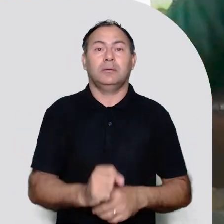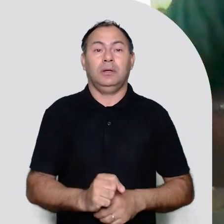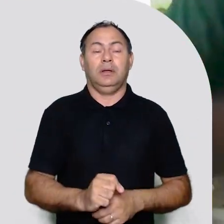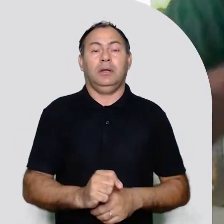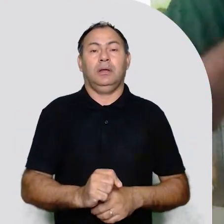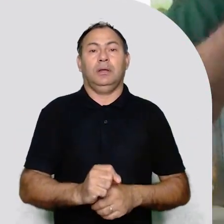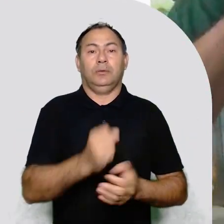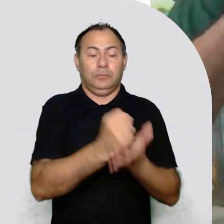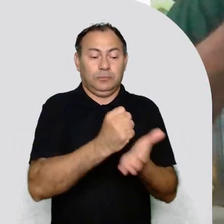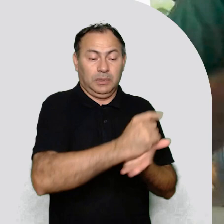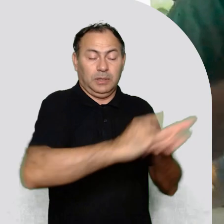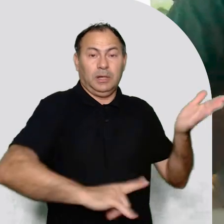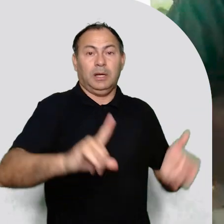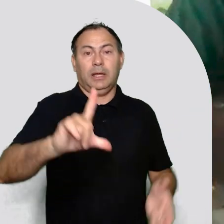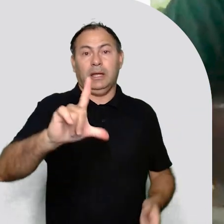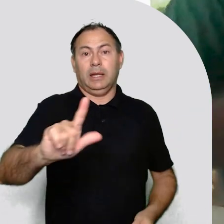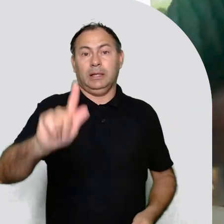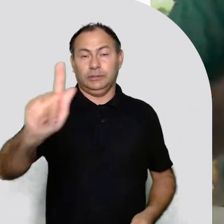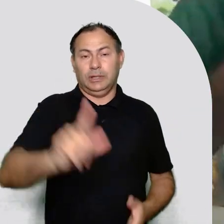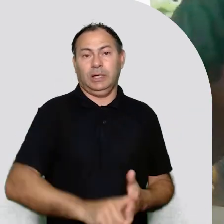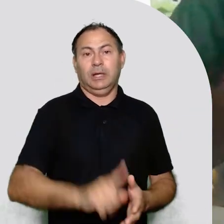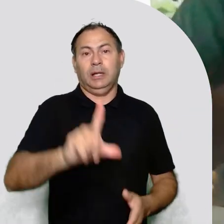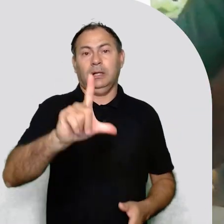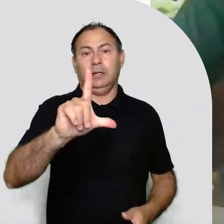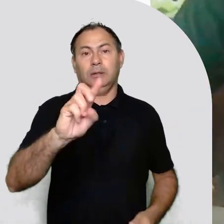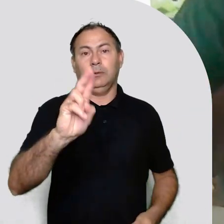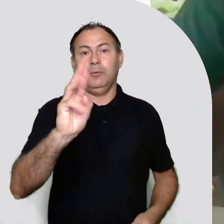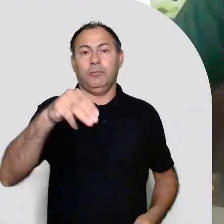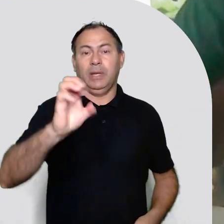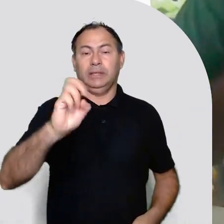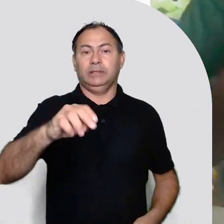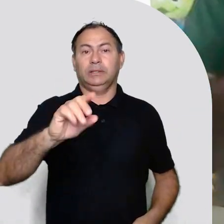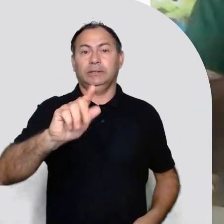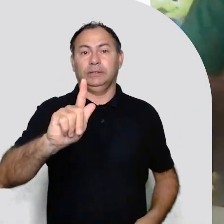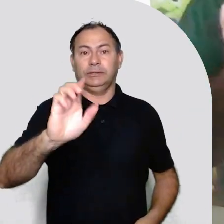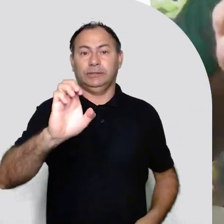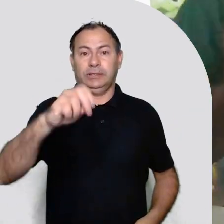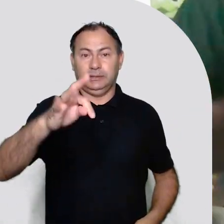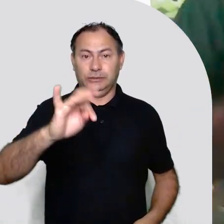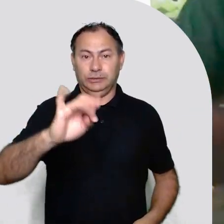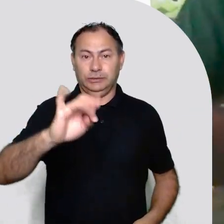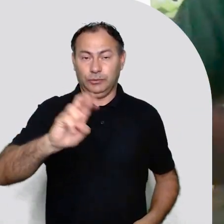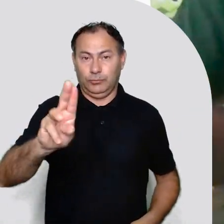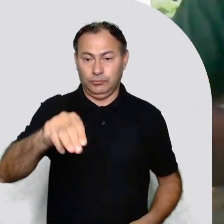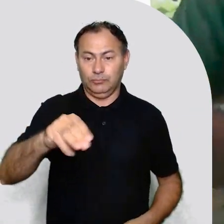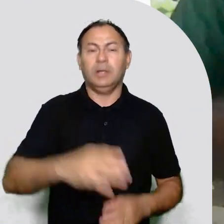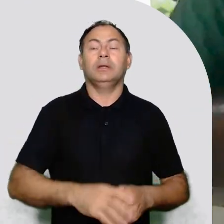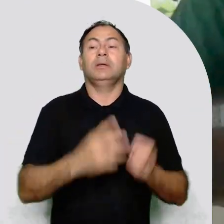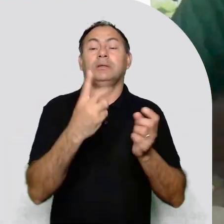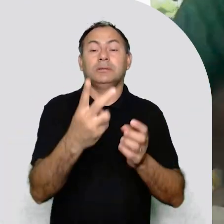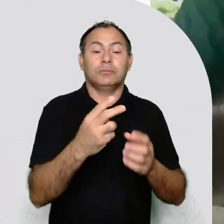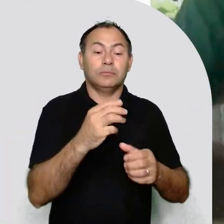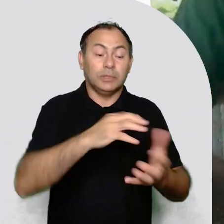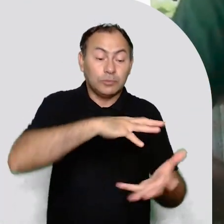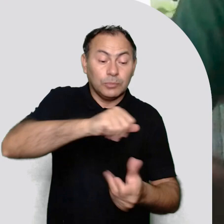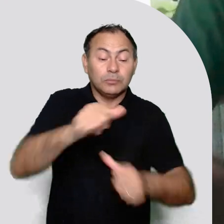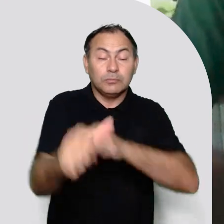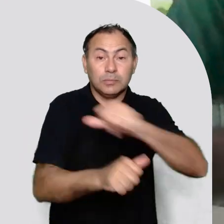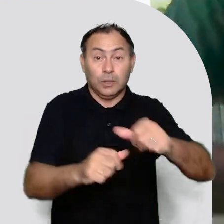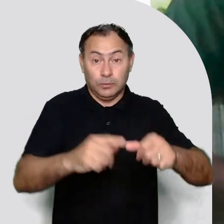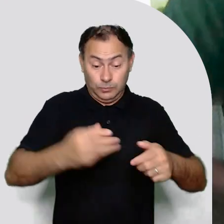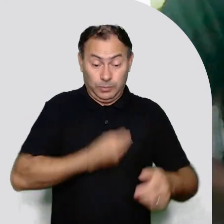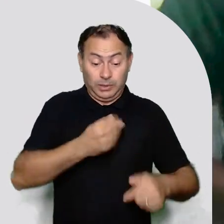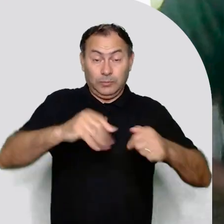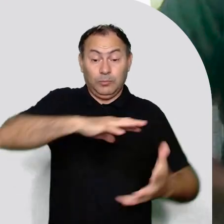Lumen Gentium vocês estudaram, a igreja é início e germe, e estamos nesse mundo para